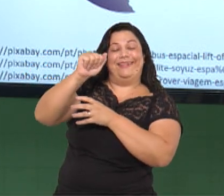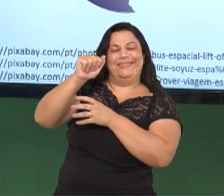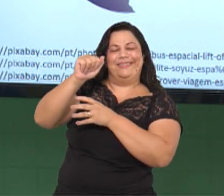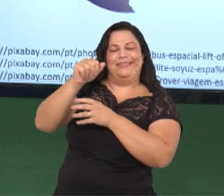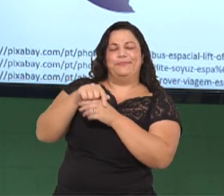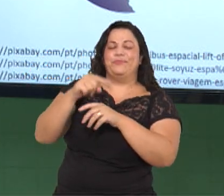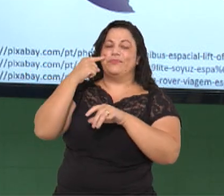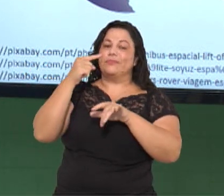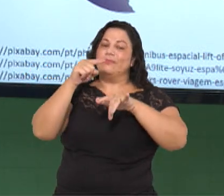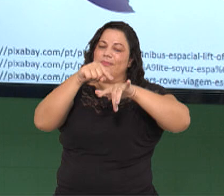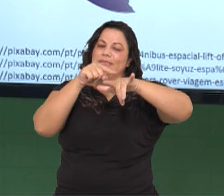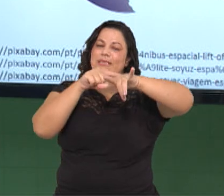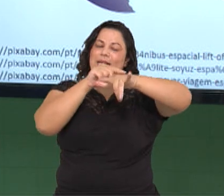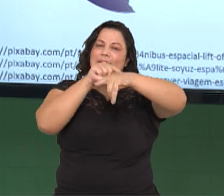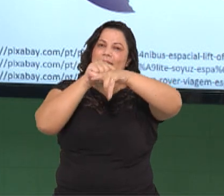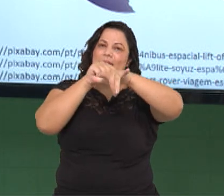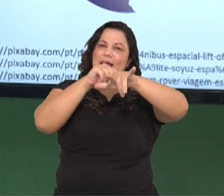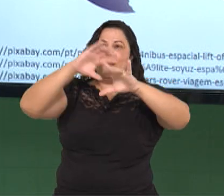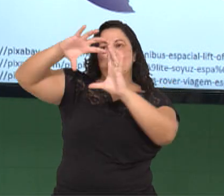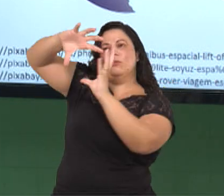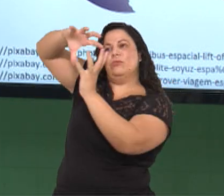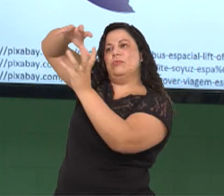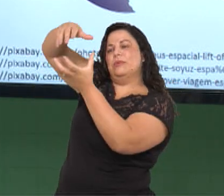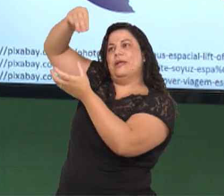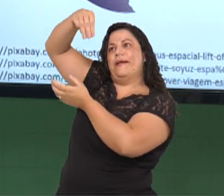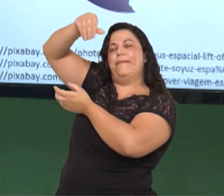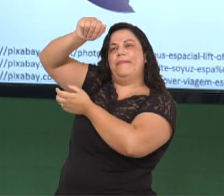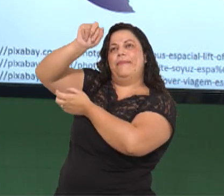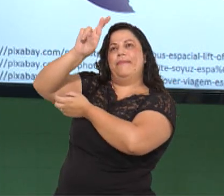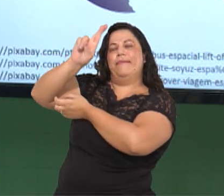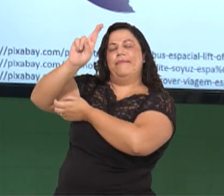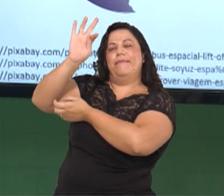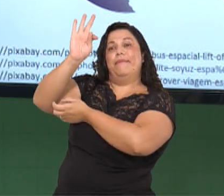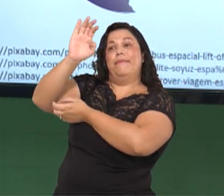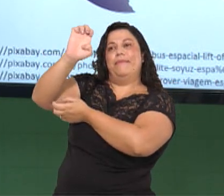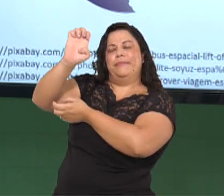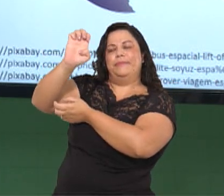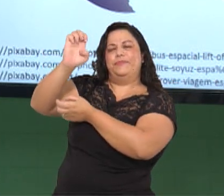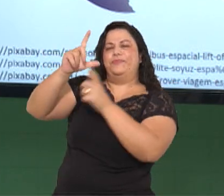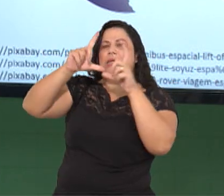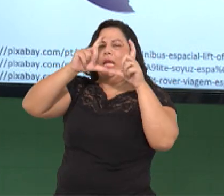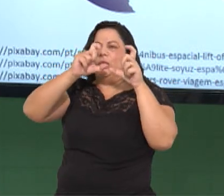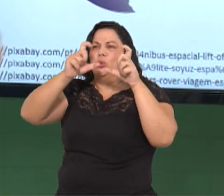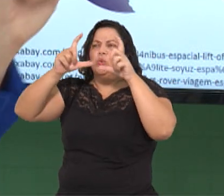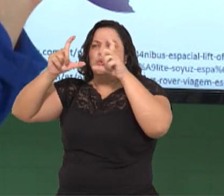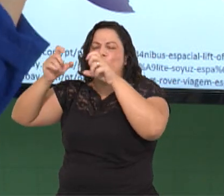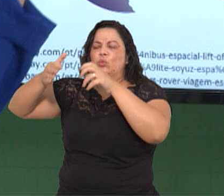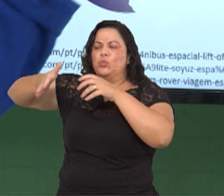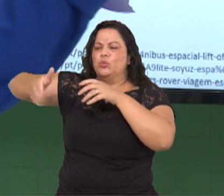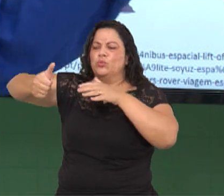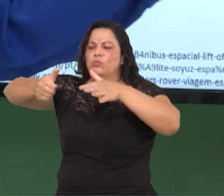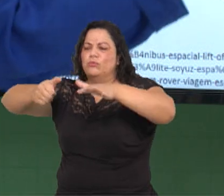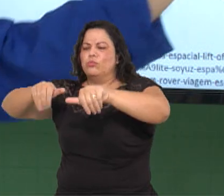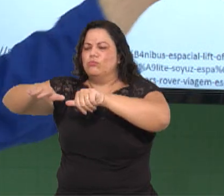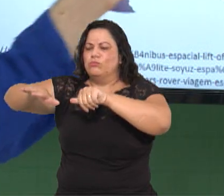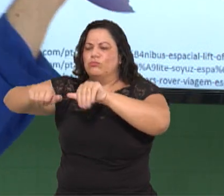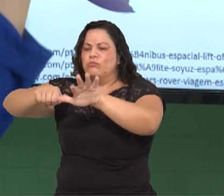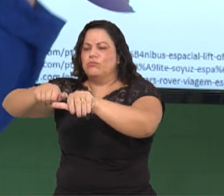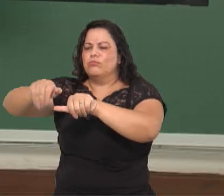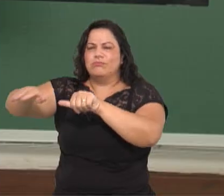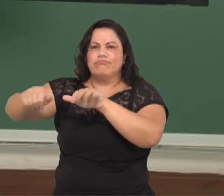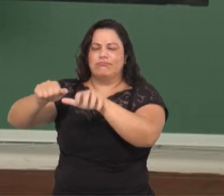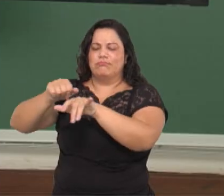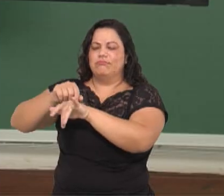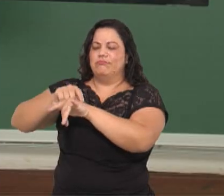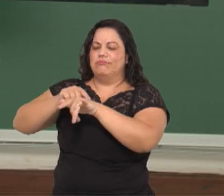solo de Marte, coletando informações, tirando fotos, vai coletando